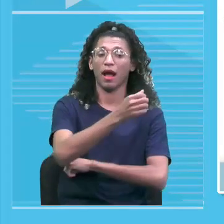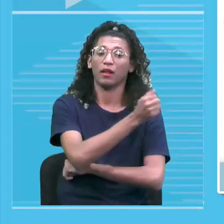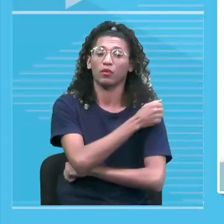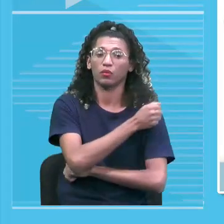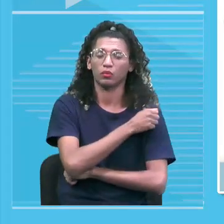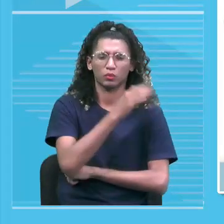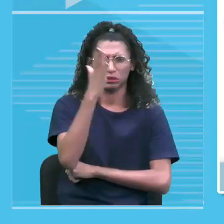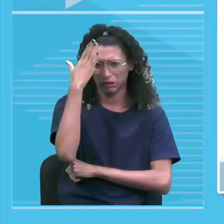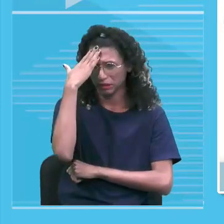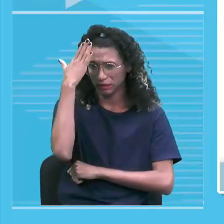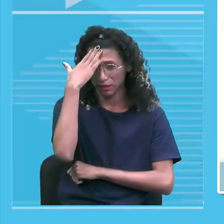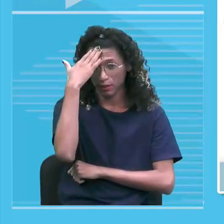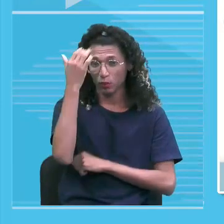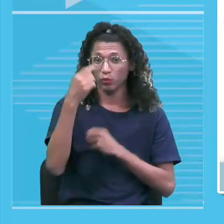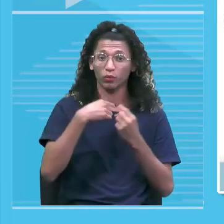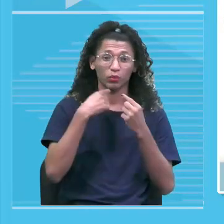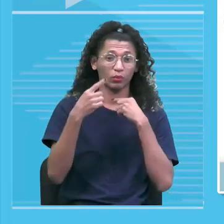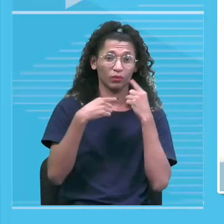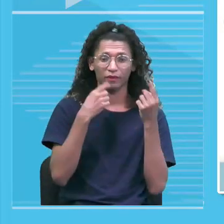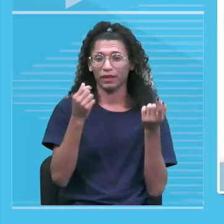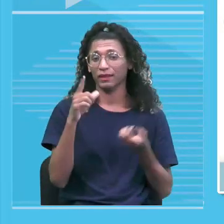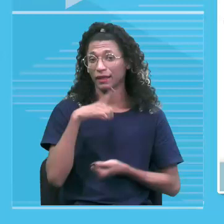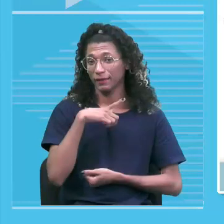até aqui ficou alguma dúvida